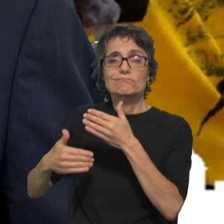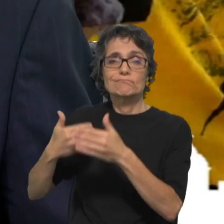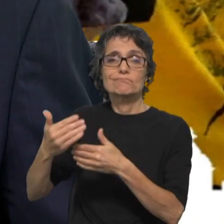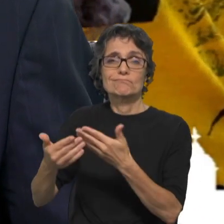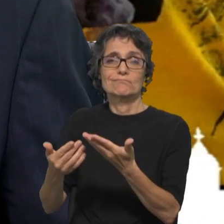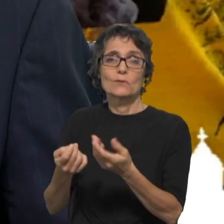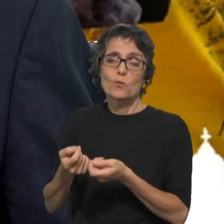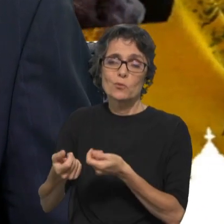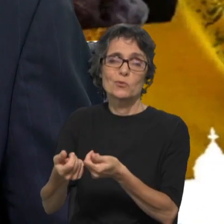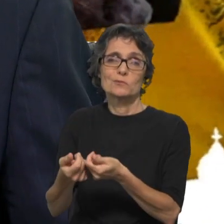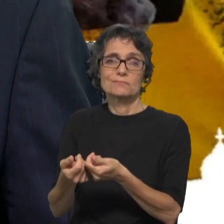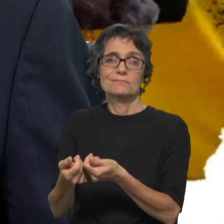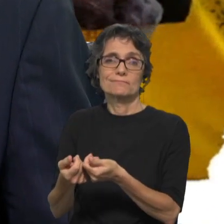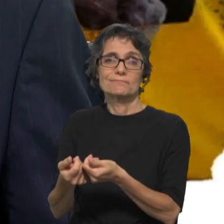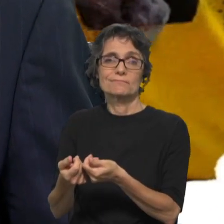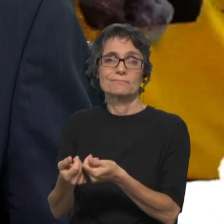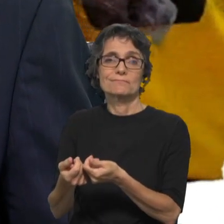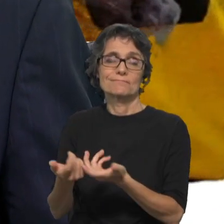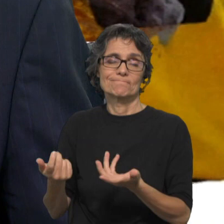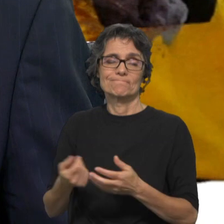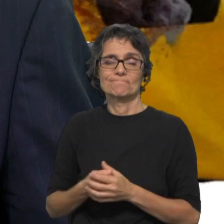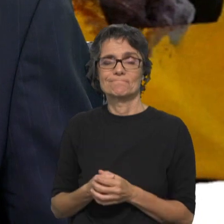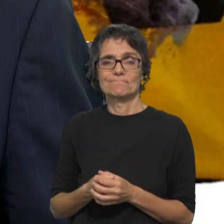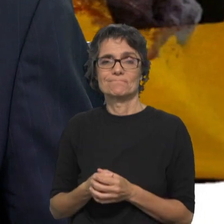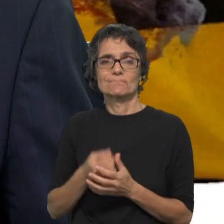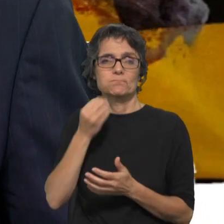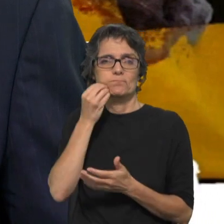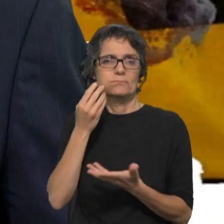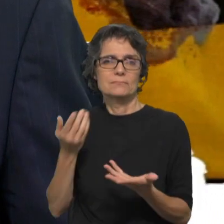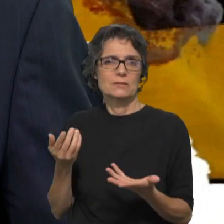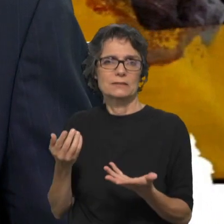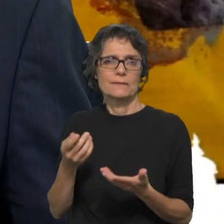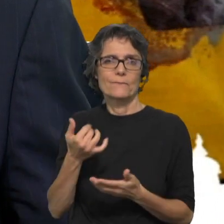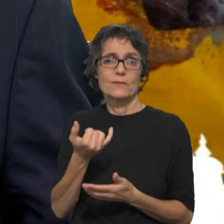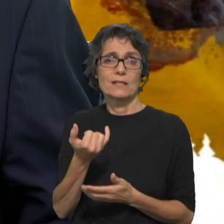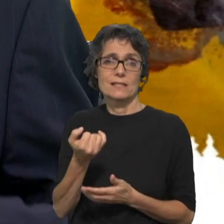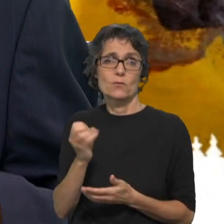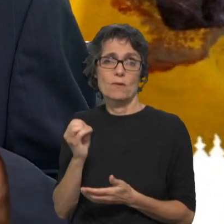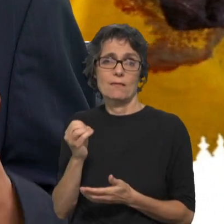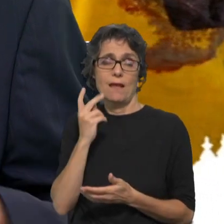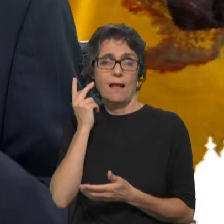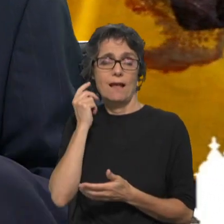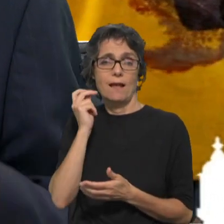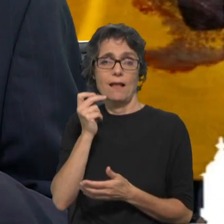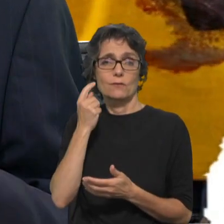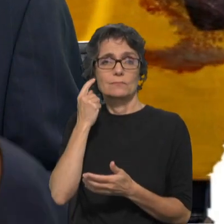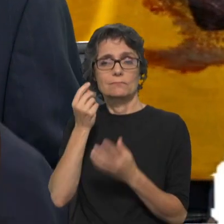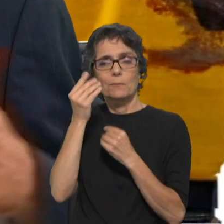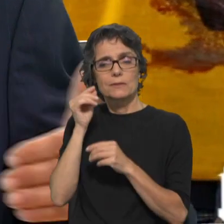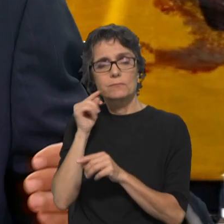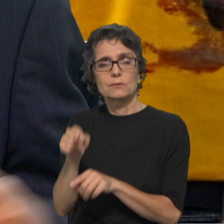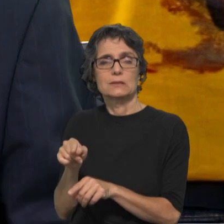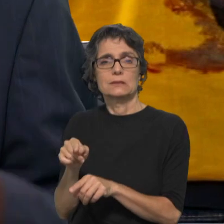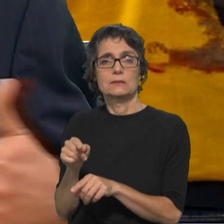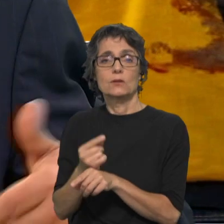evidente, mas que temos aprendido particularmente ao longo destes últimos 50 anos, porque, de facto, embora as comunidades, agora só esta nota,